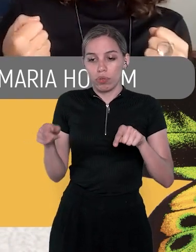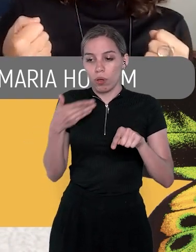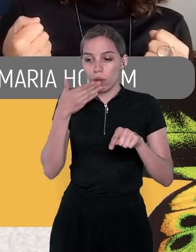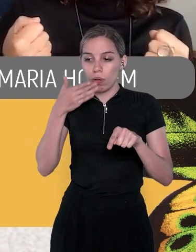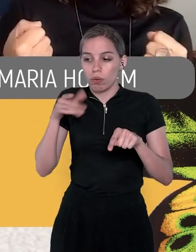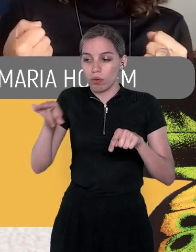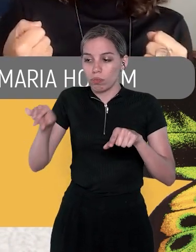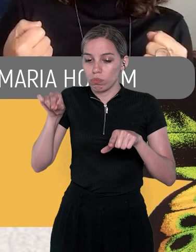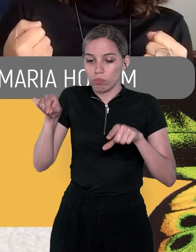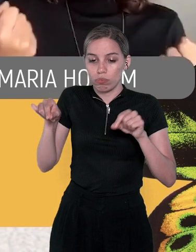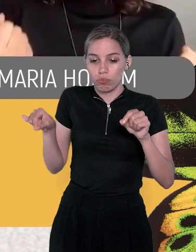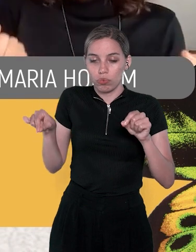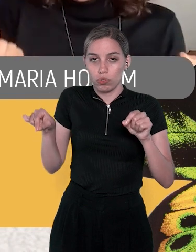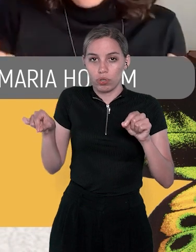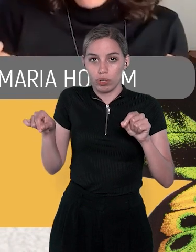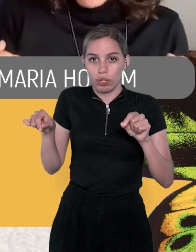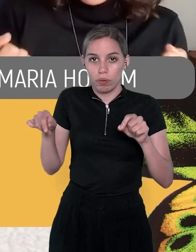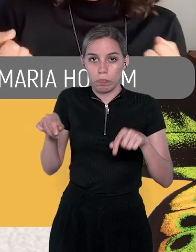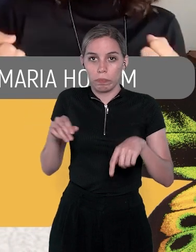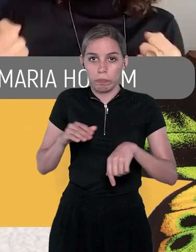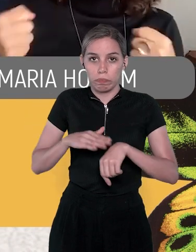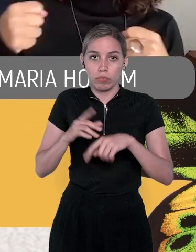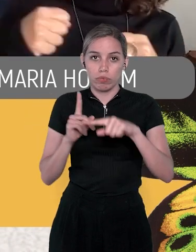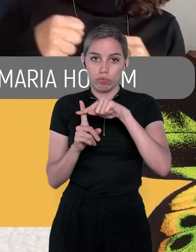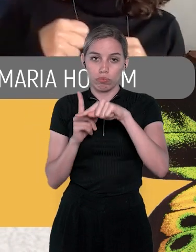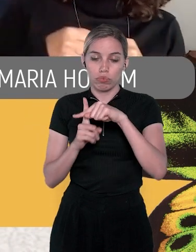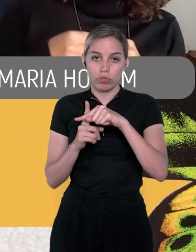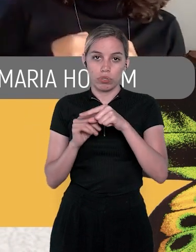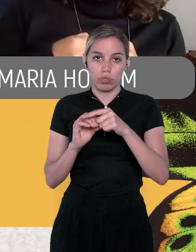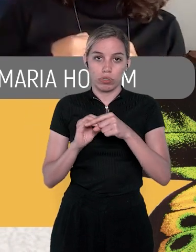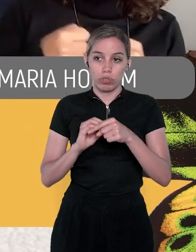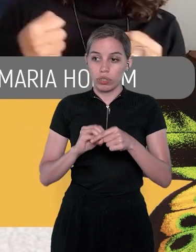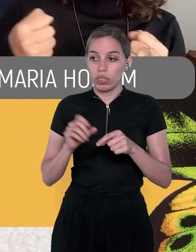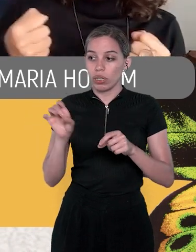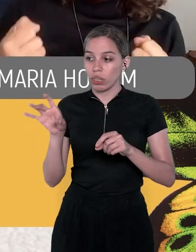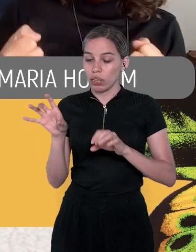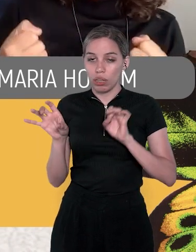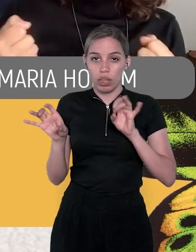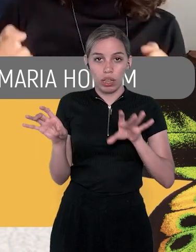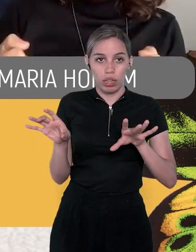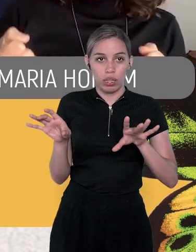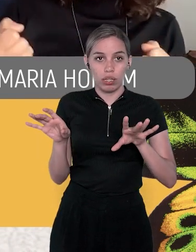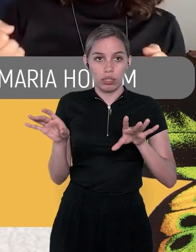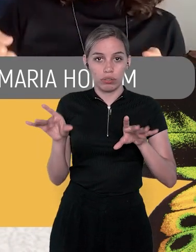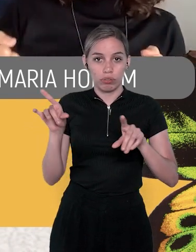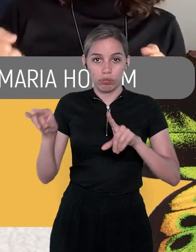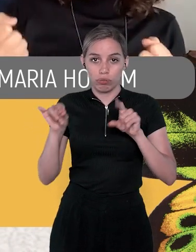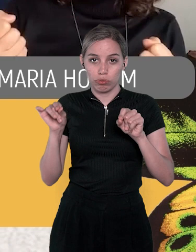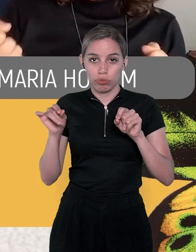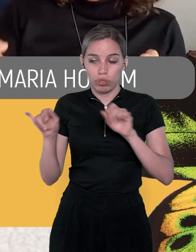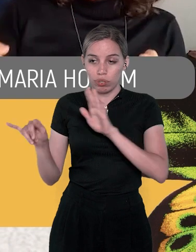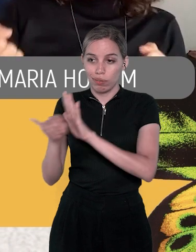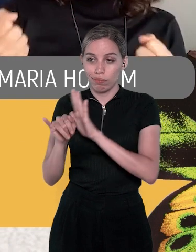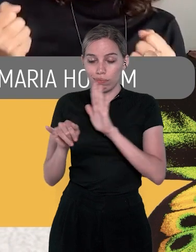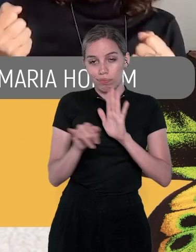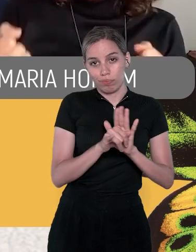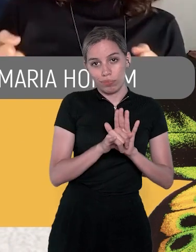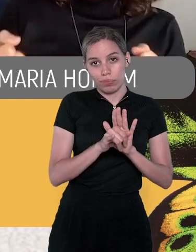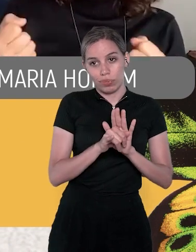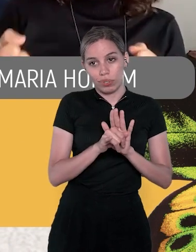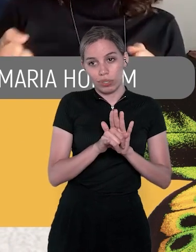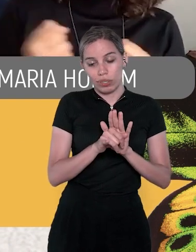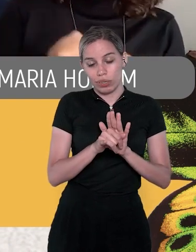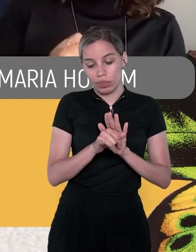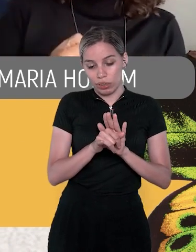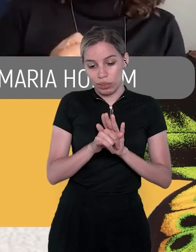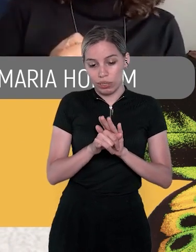que seria o cenário mais otimista que eu enxergaria? Cada um discorrendo sobre seus processos identificatórios com